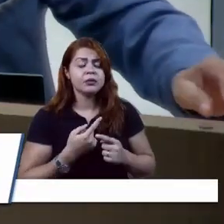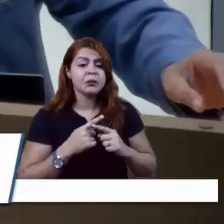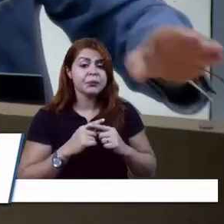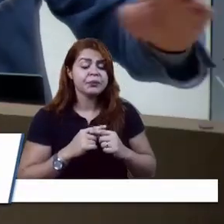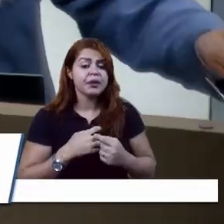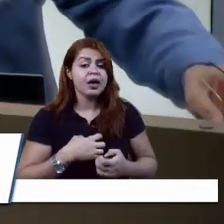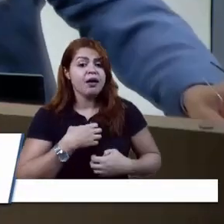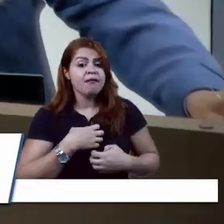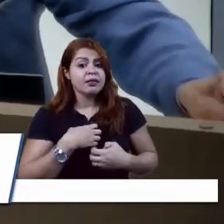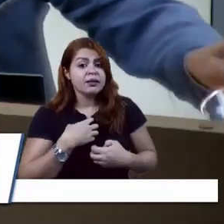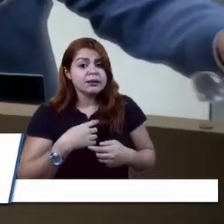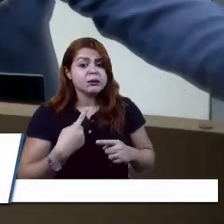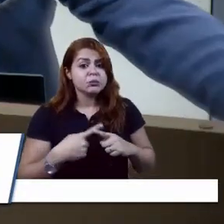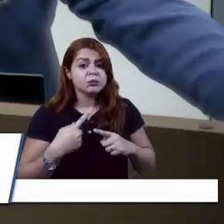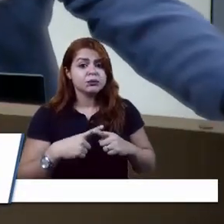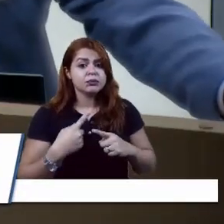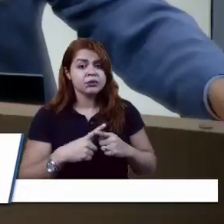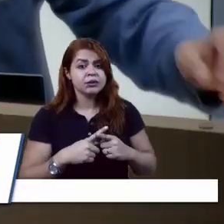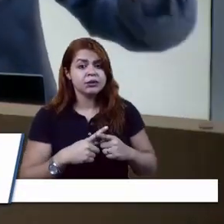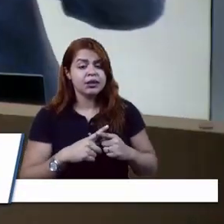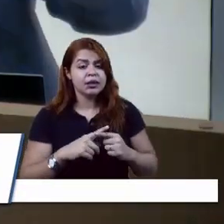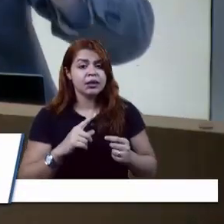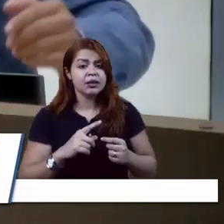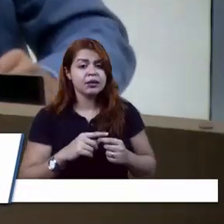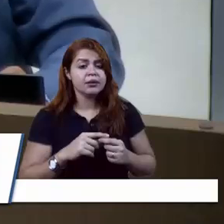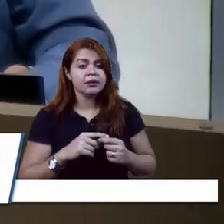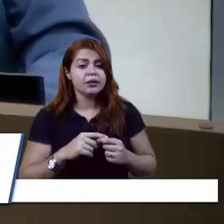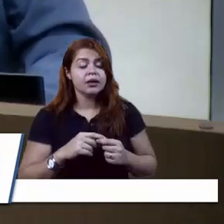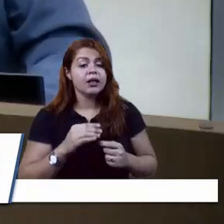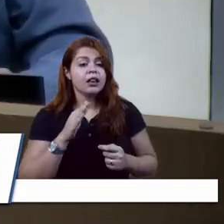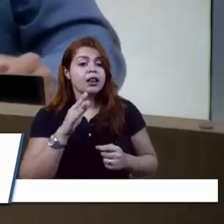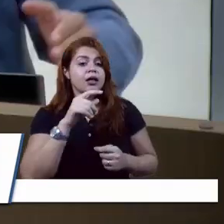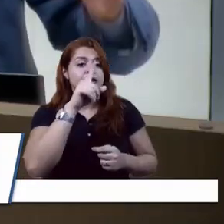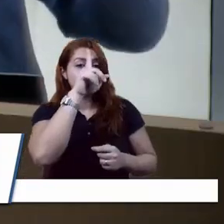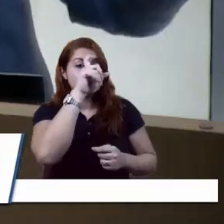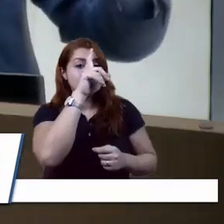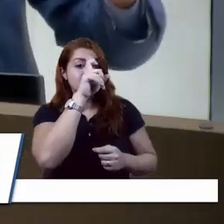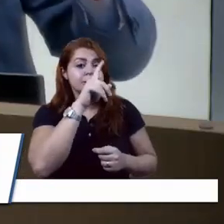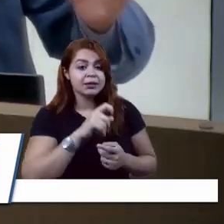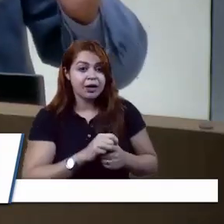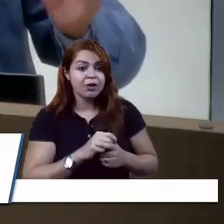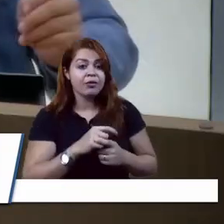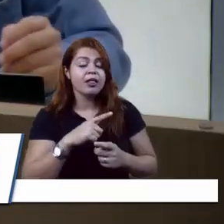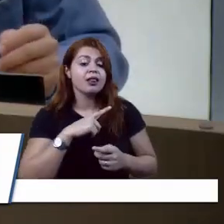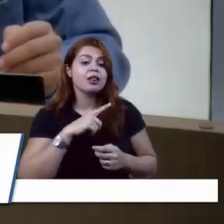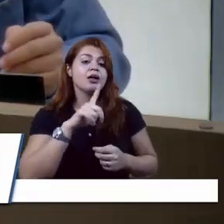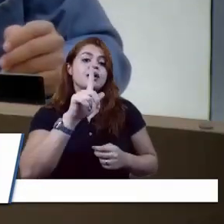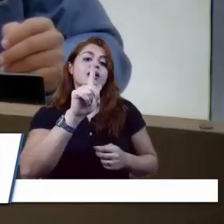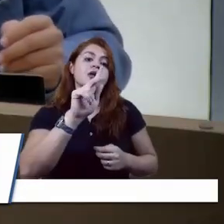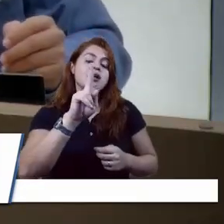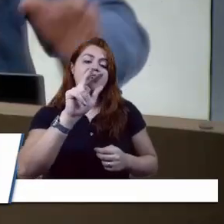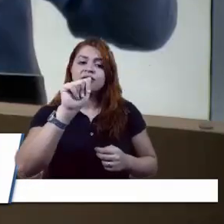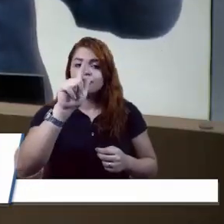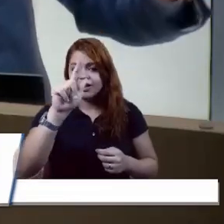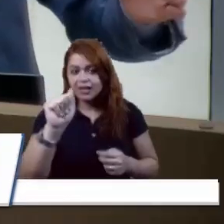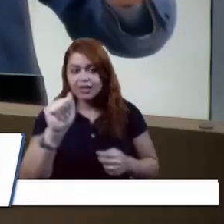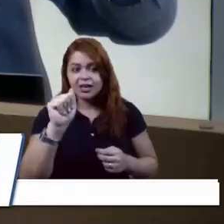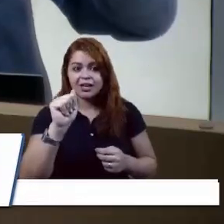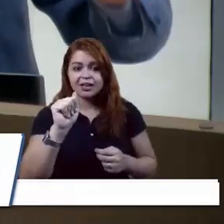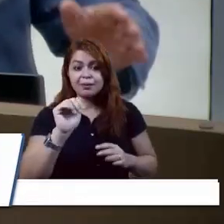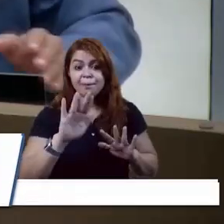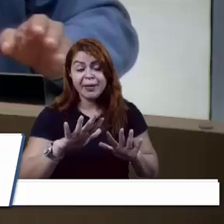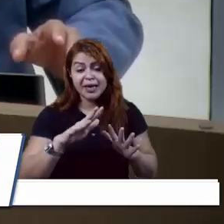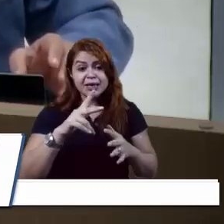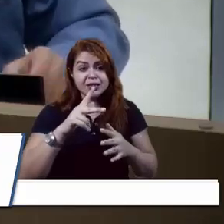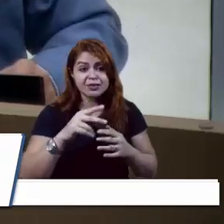lá, quando sai vaga para cidade vizinha, a família não tem condições de ir. Por quê?